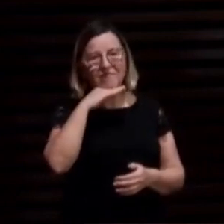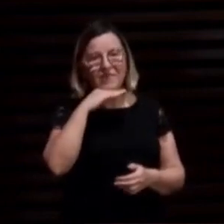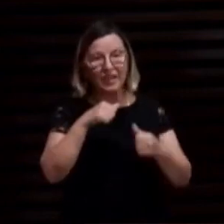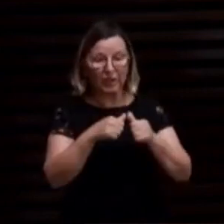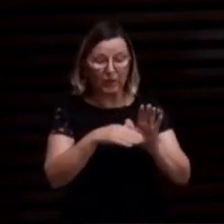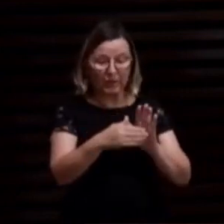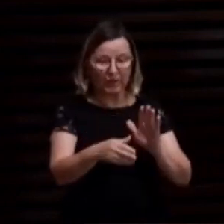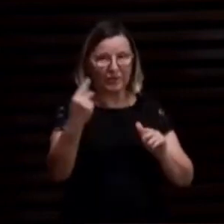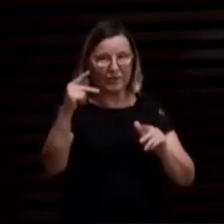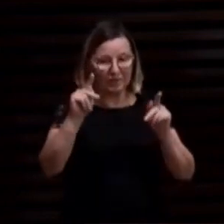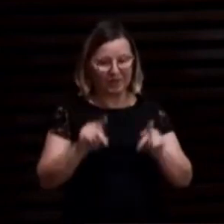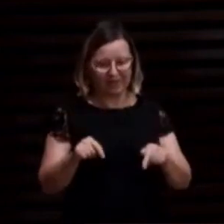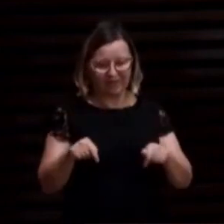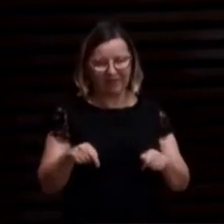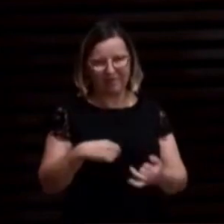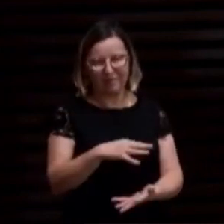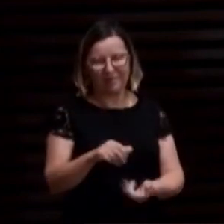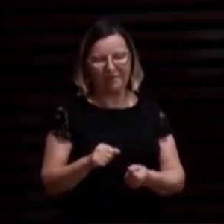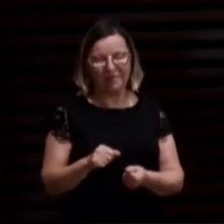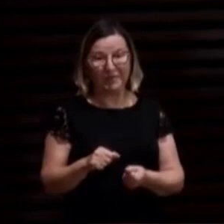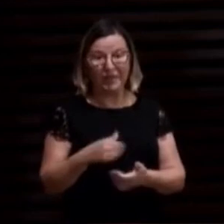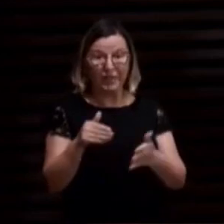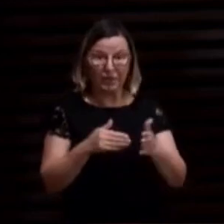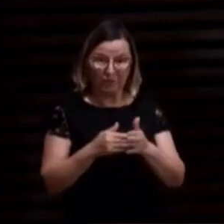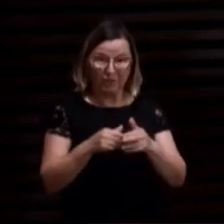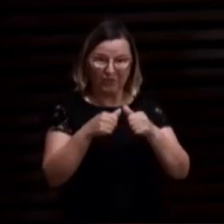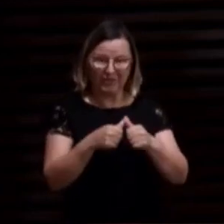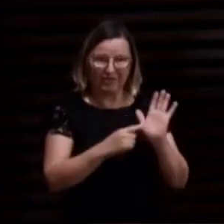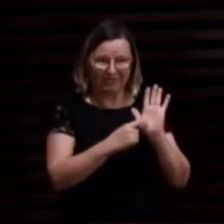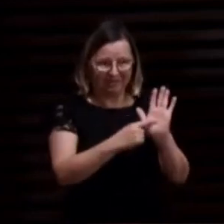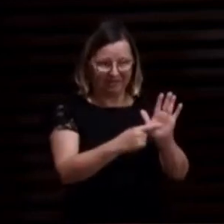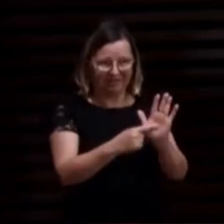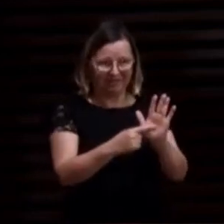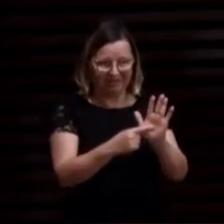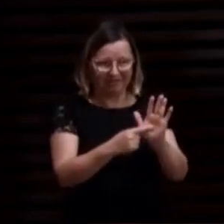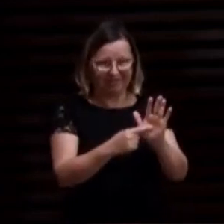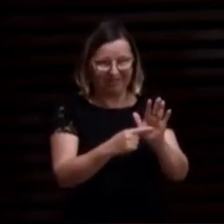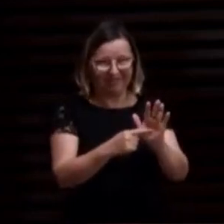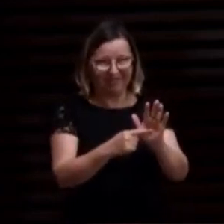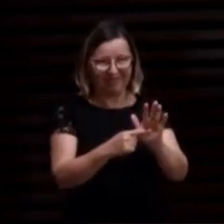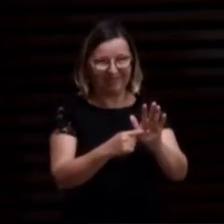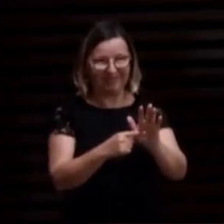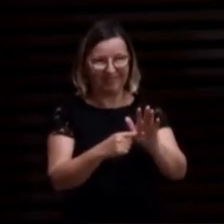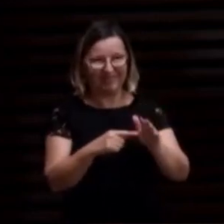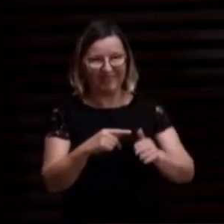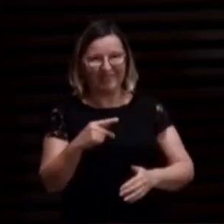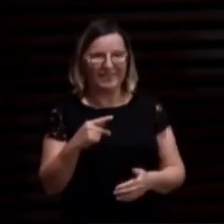mundo. E tudo isso aponta e apontava para a sua